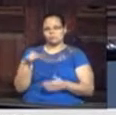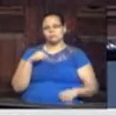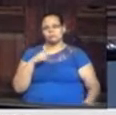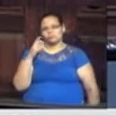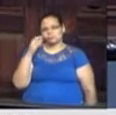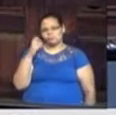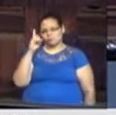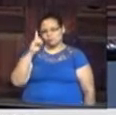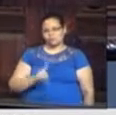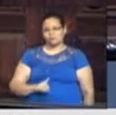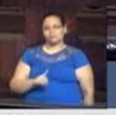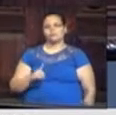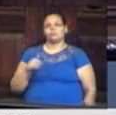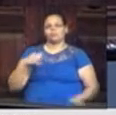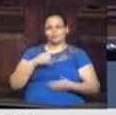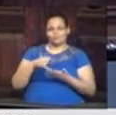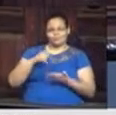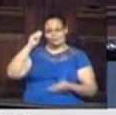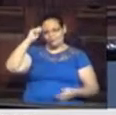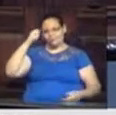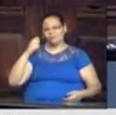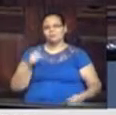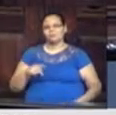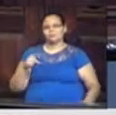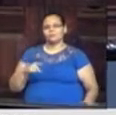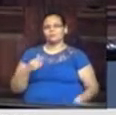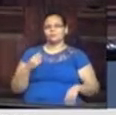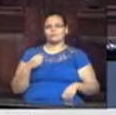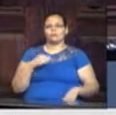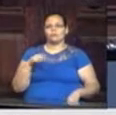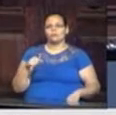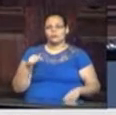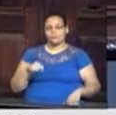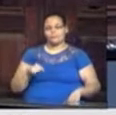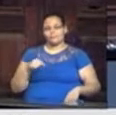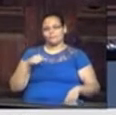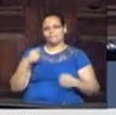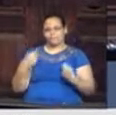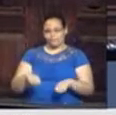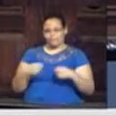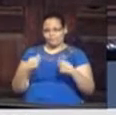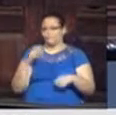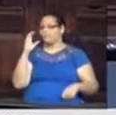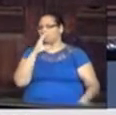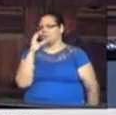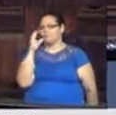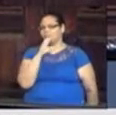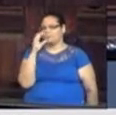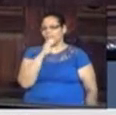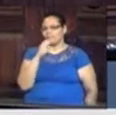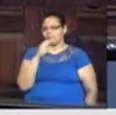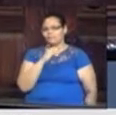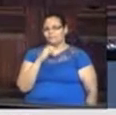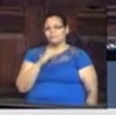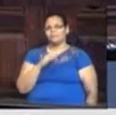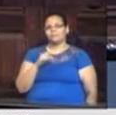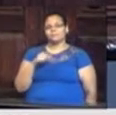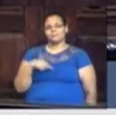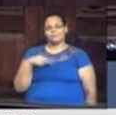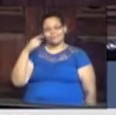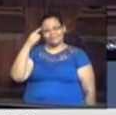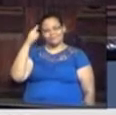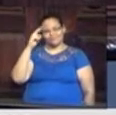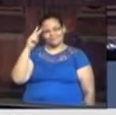direito nos royalties e participações de mercado. Conclamamos aqui a necessária e urgente revisão e